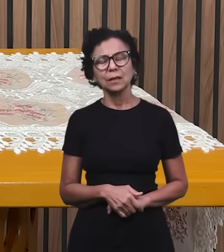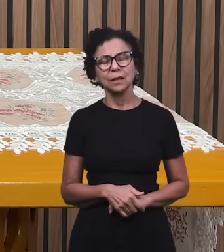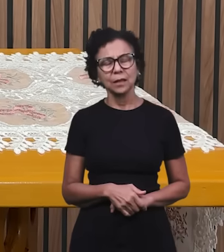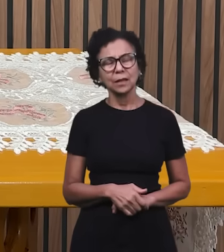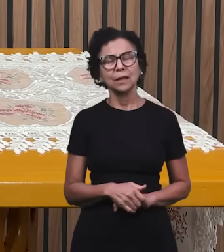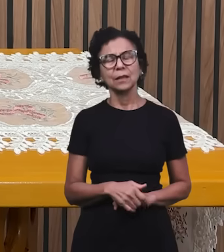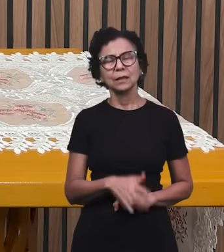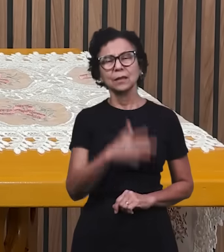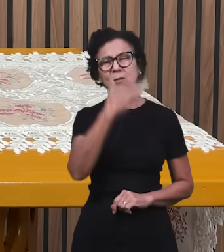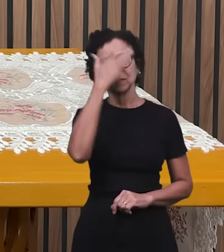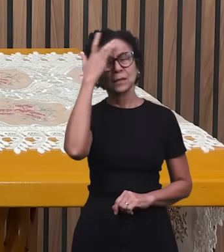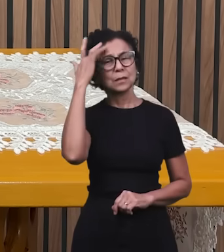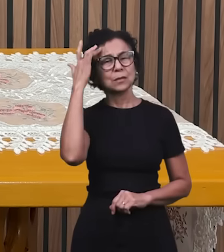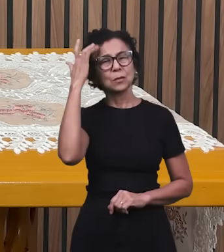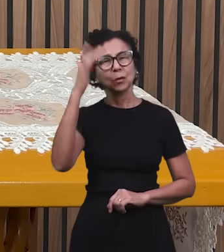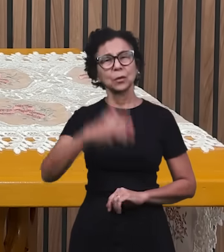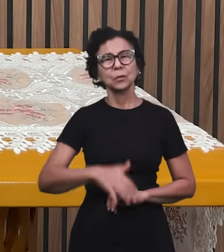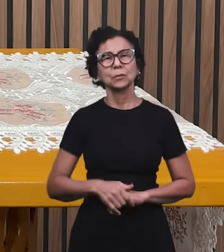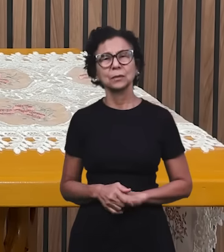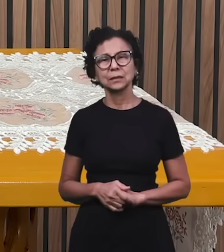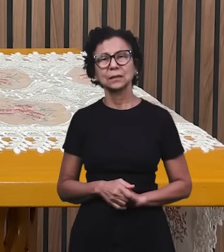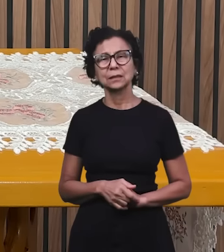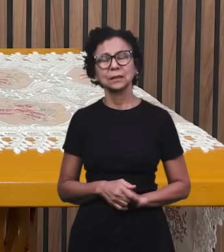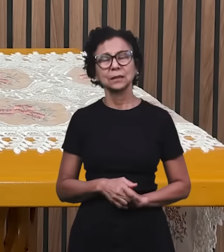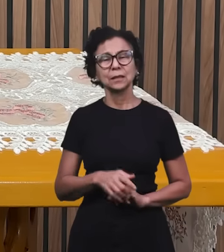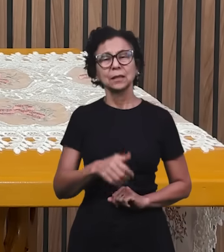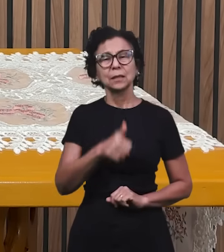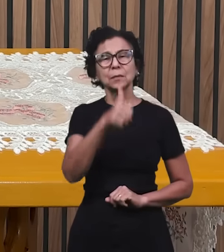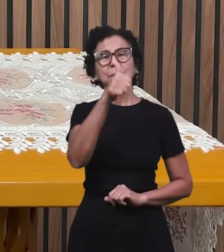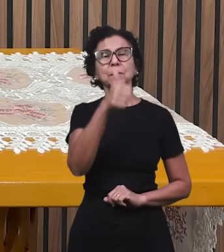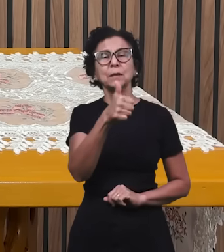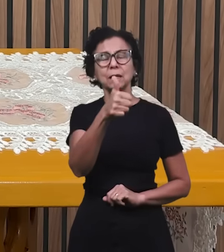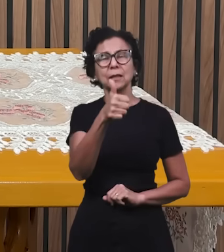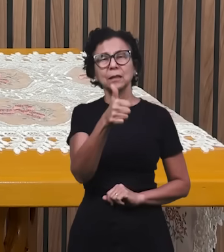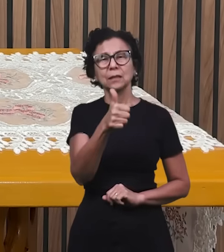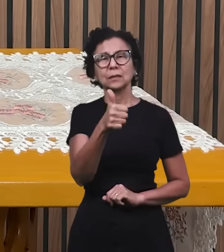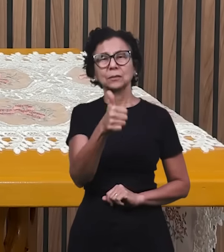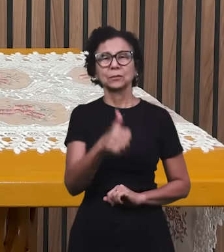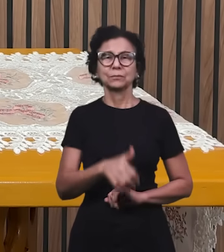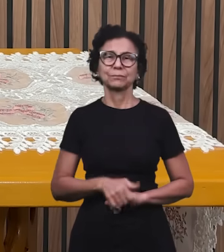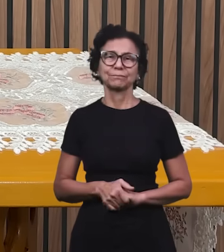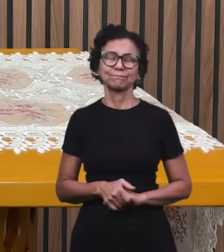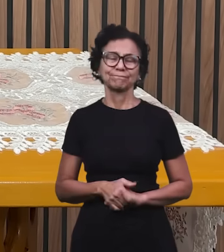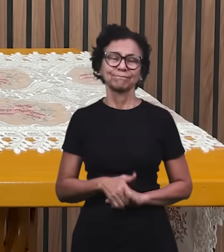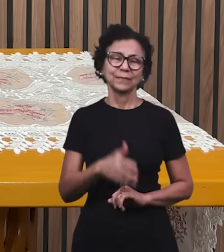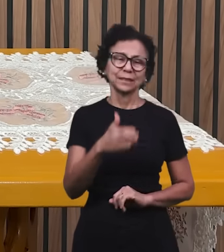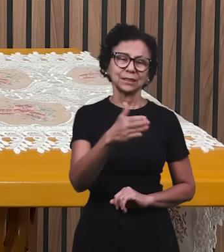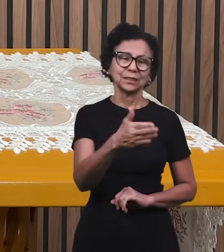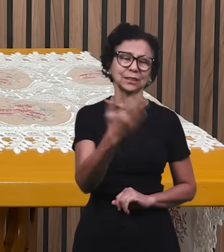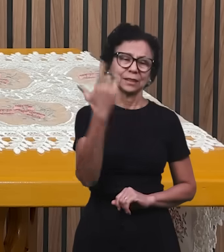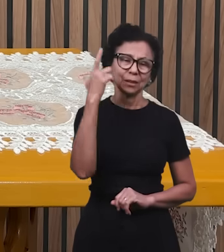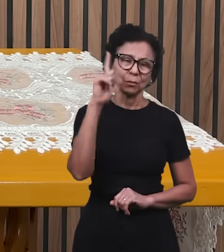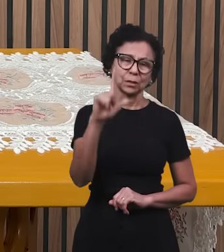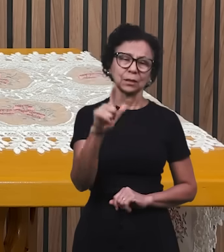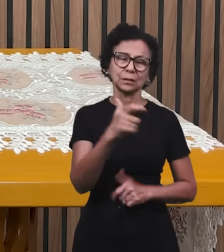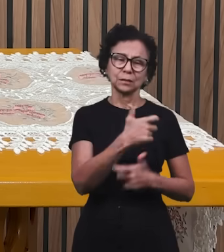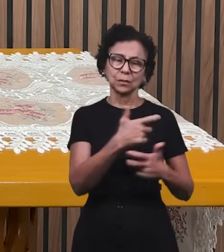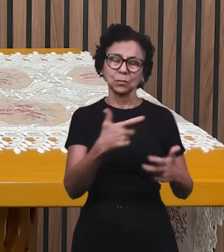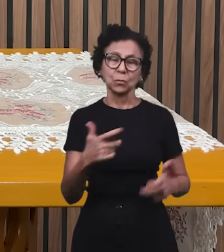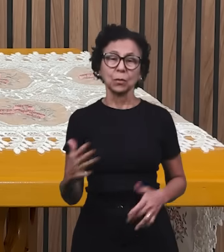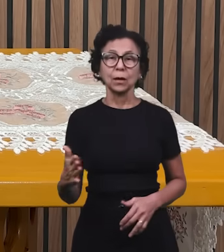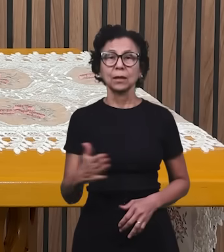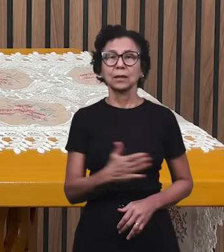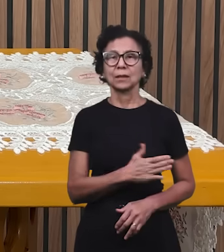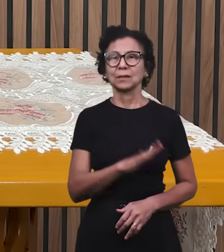seu lugar antes. Mas na vida espiritual, não. Quando Jesus se aproxima de nós, ele tem aquilo